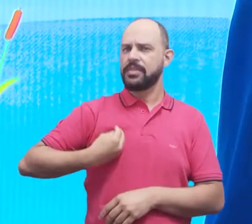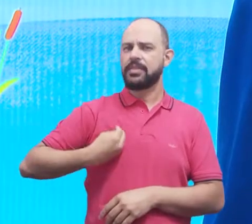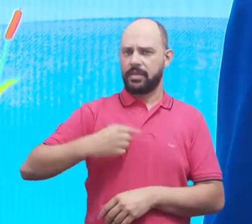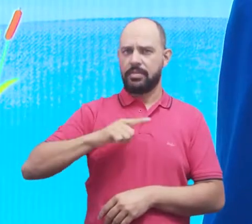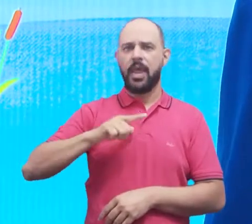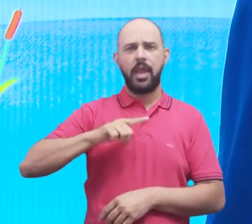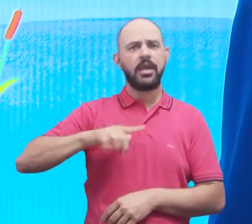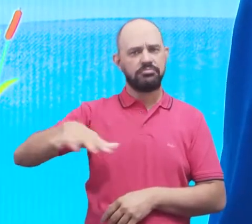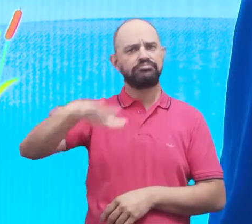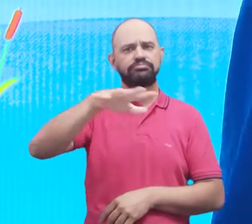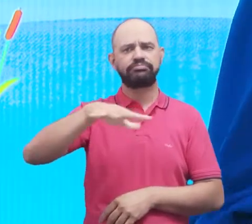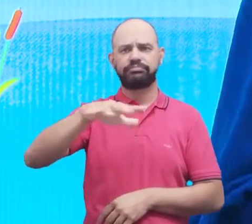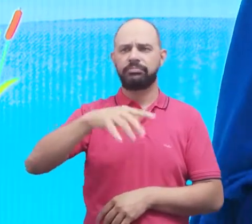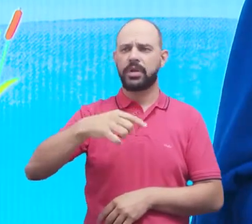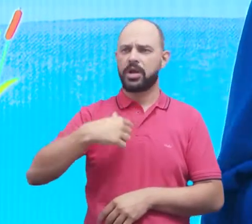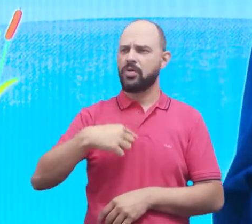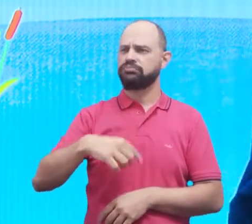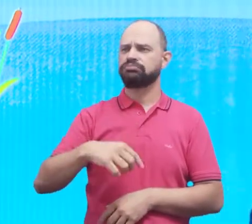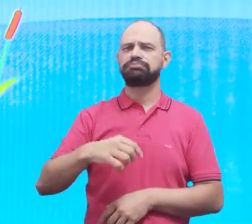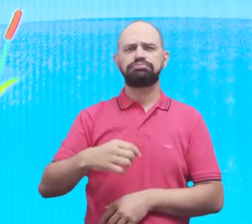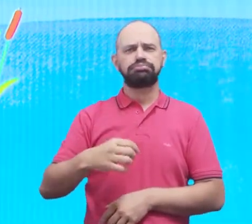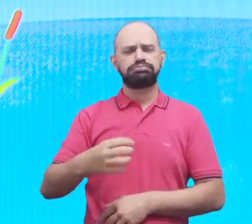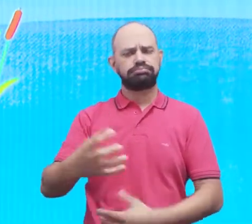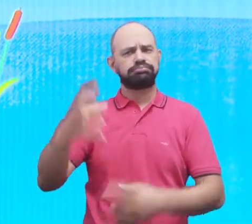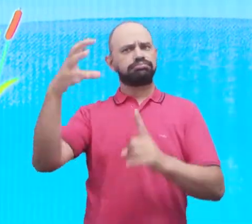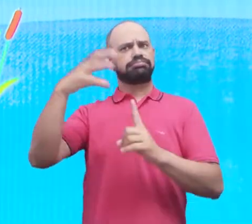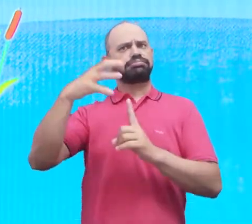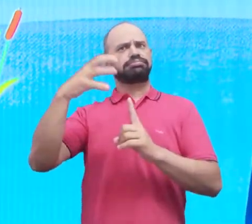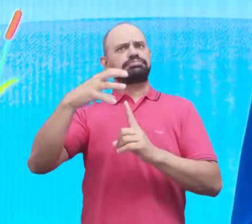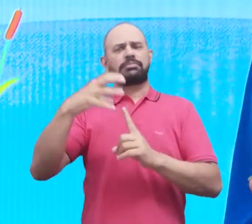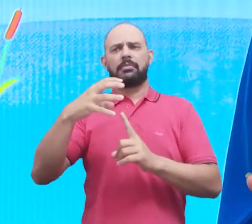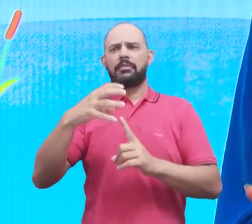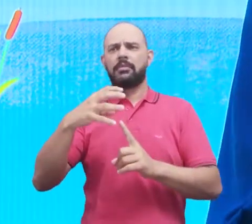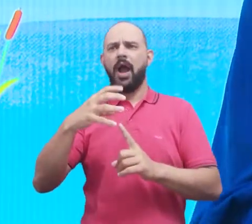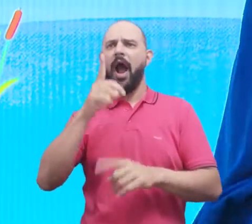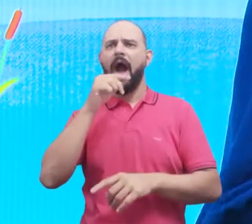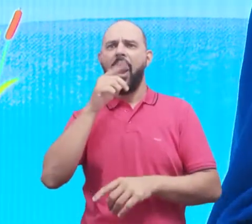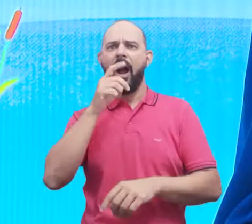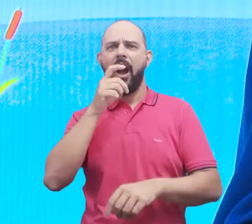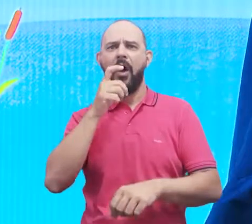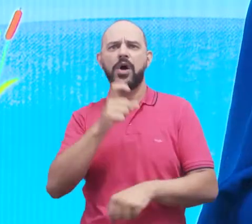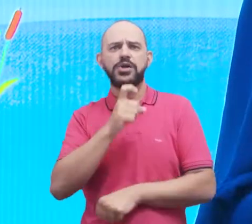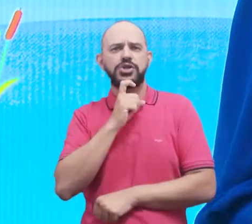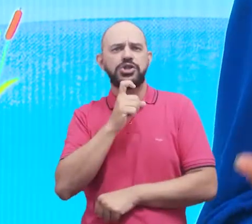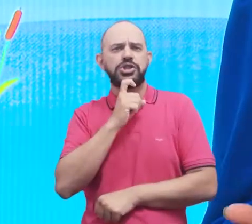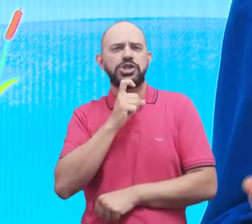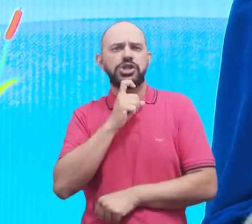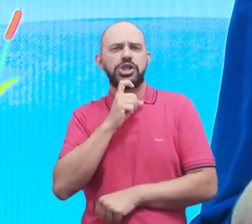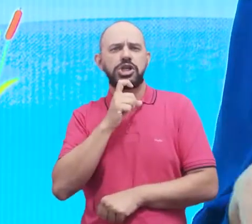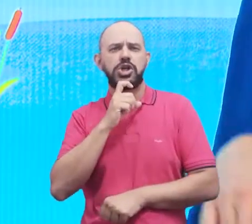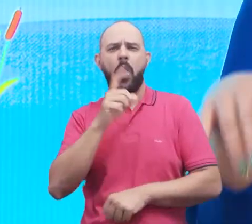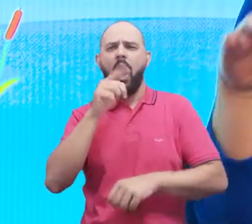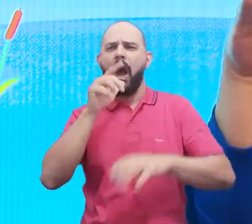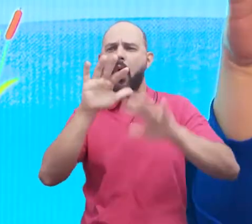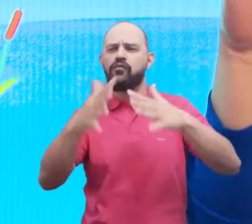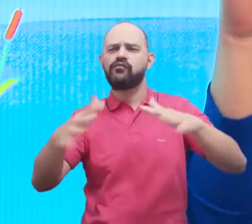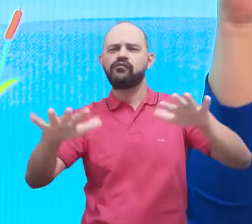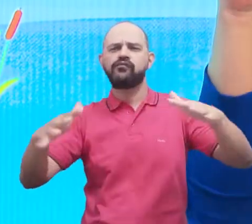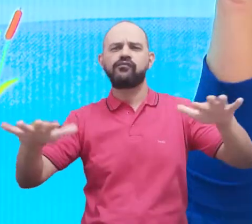de vida que habitam nela. Eu fico inspirada com os estados que a água passa. Gelo, líquida e